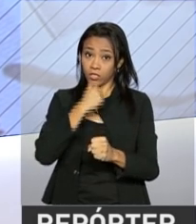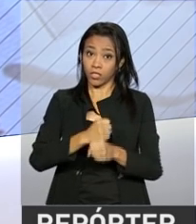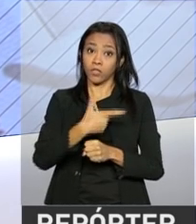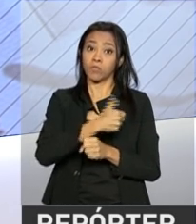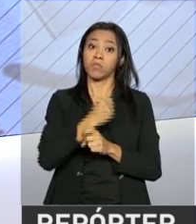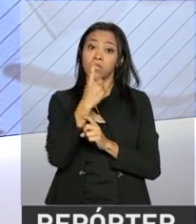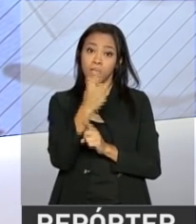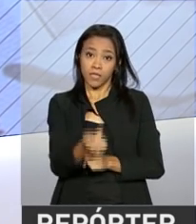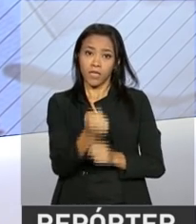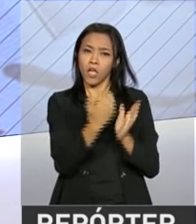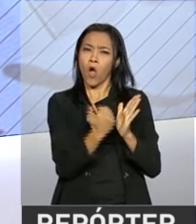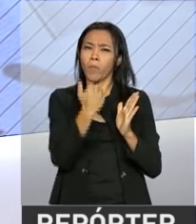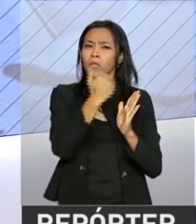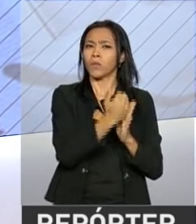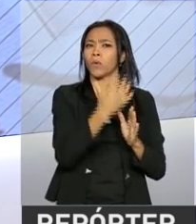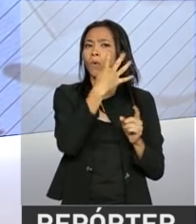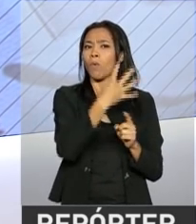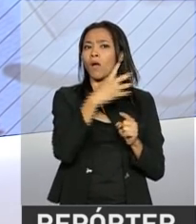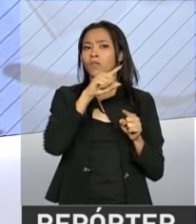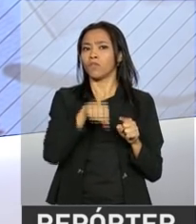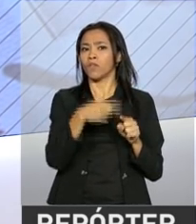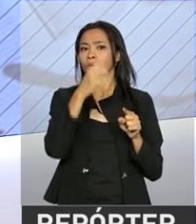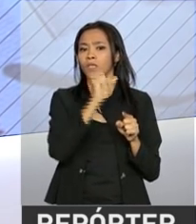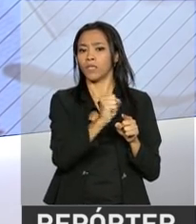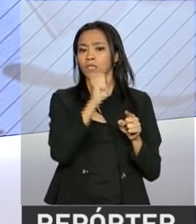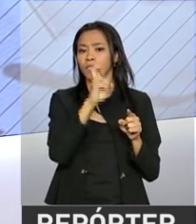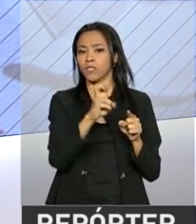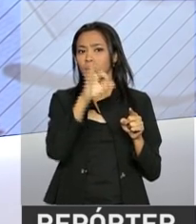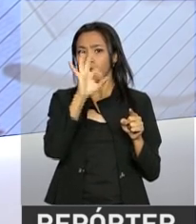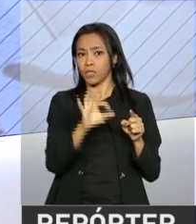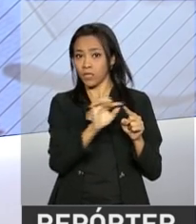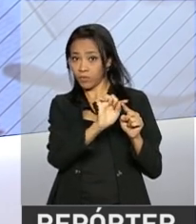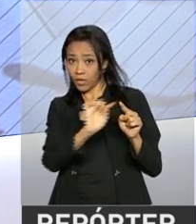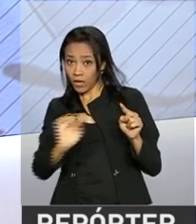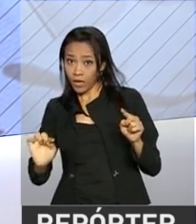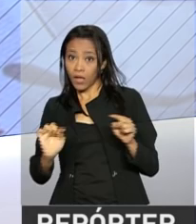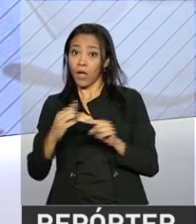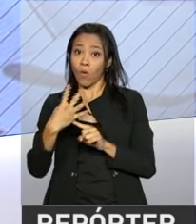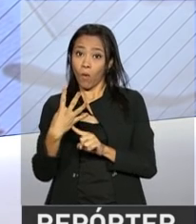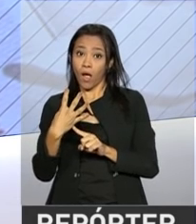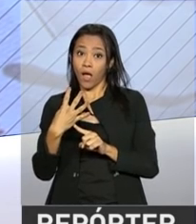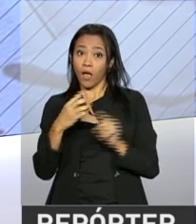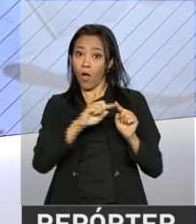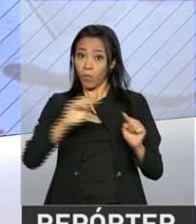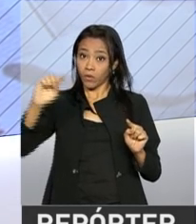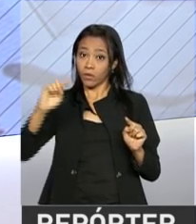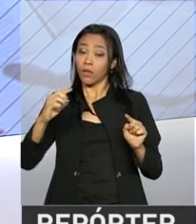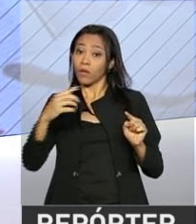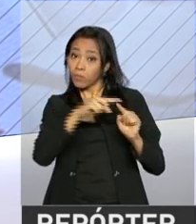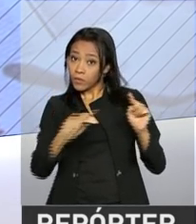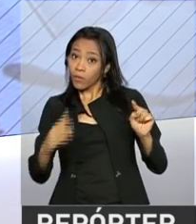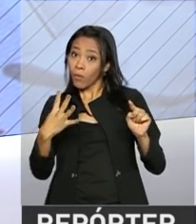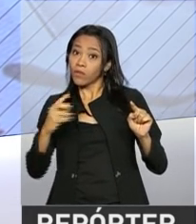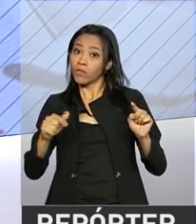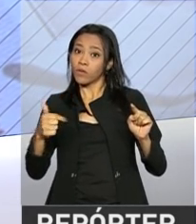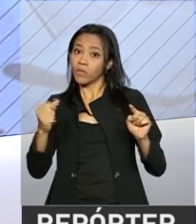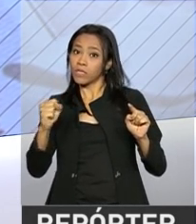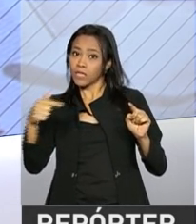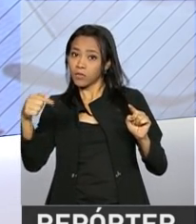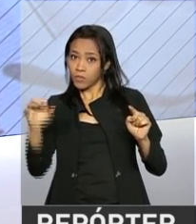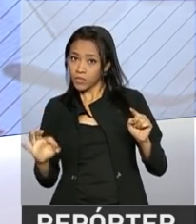2017 aumentou aí de 4,85 para 4,87 por. já para